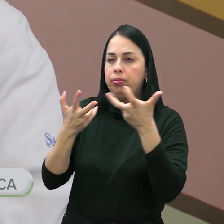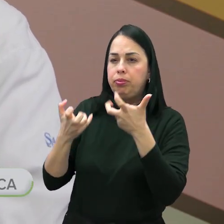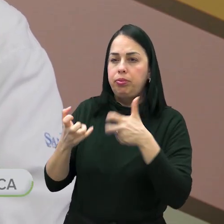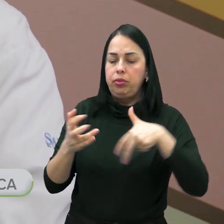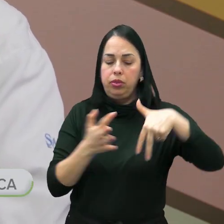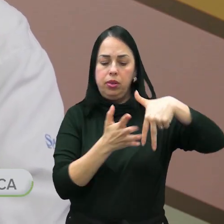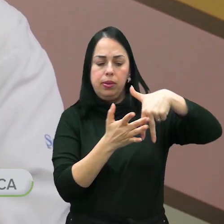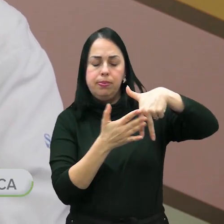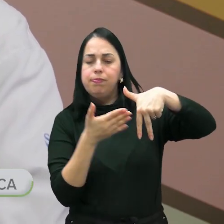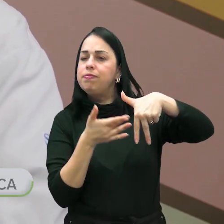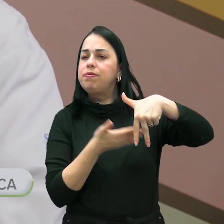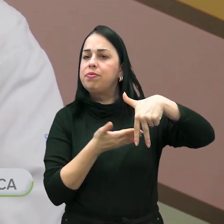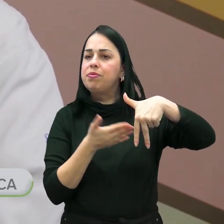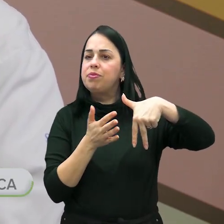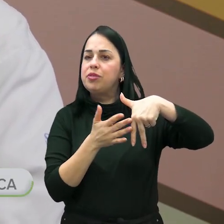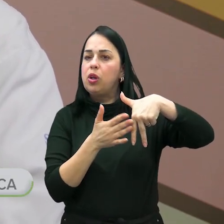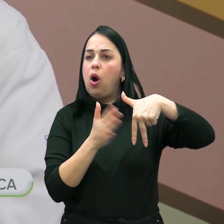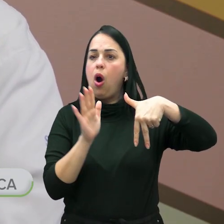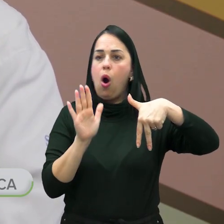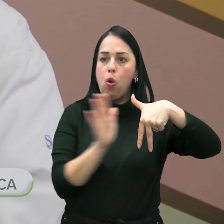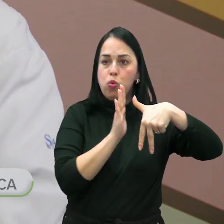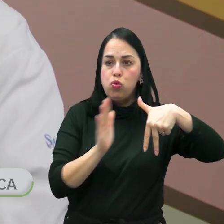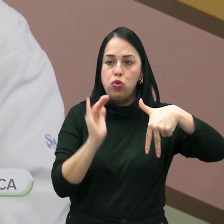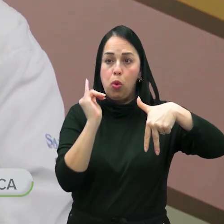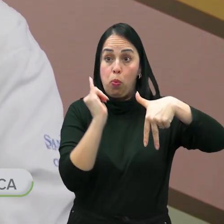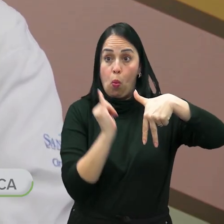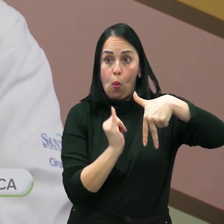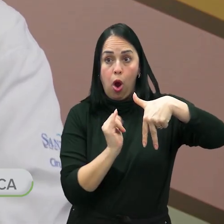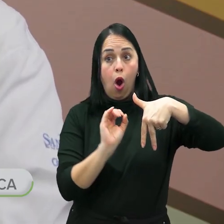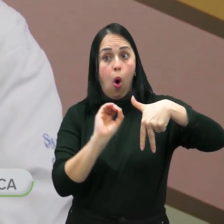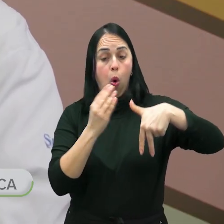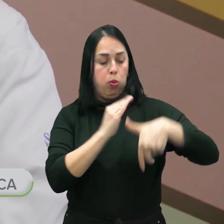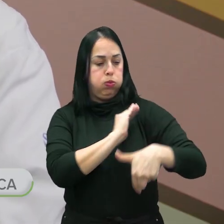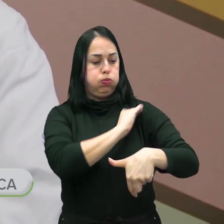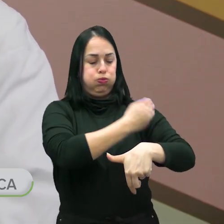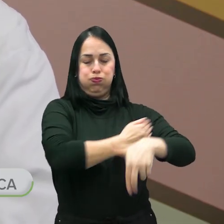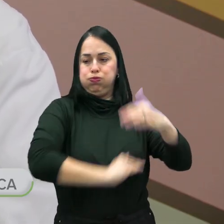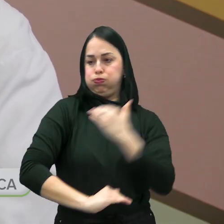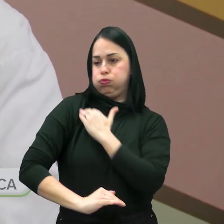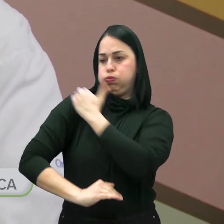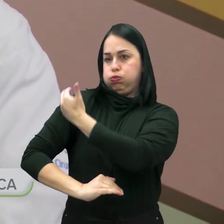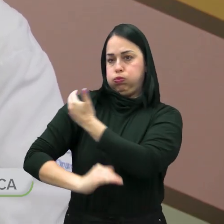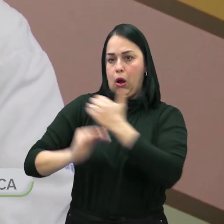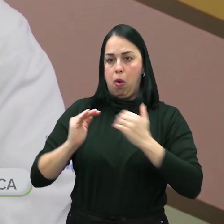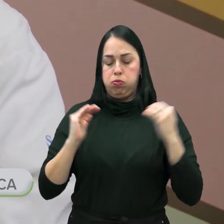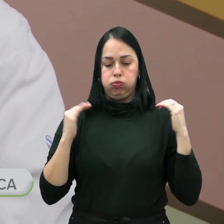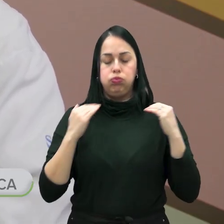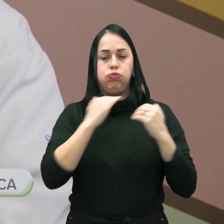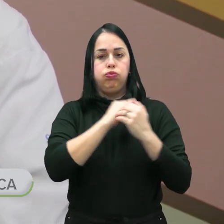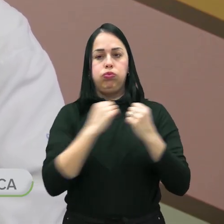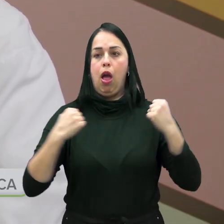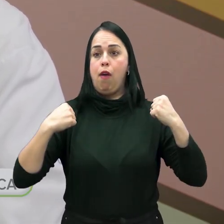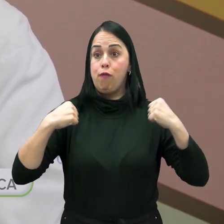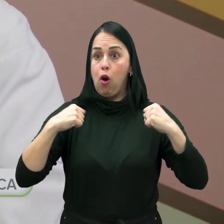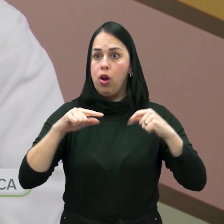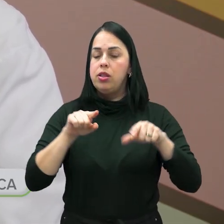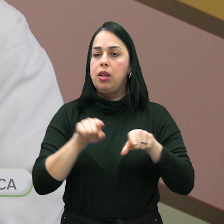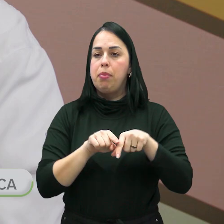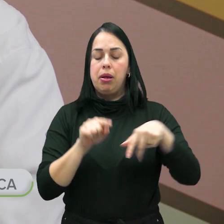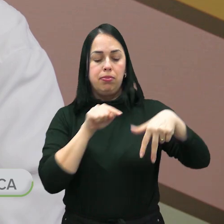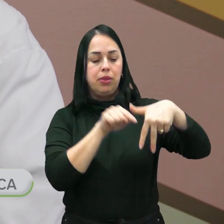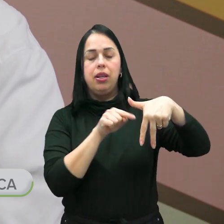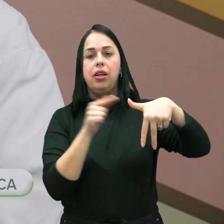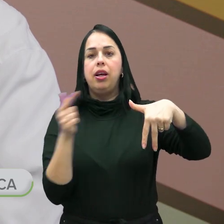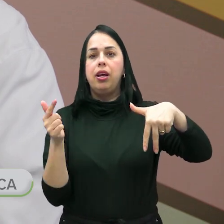os pacientes, né, que são mais magros, são mais musculosos, né, tem músculo. Isso tem uma